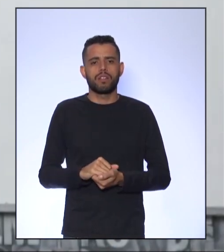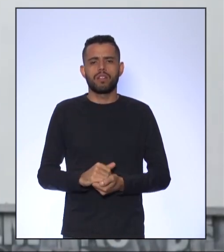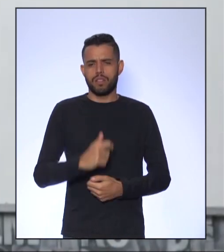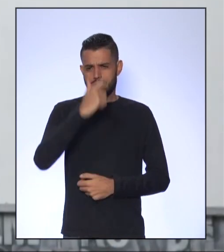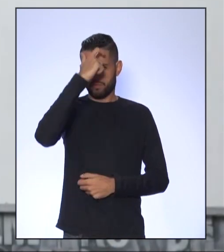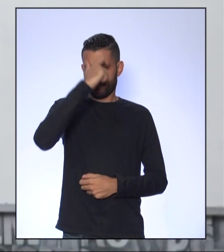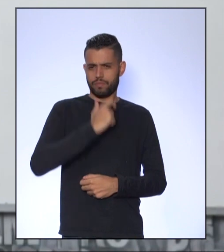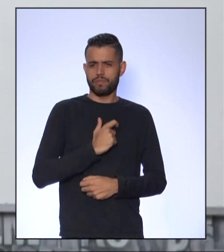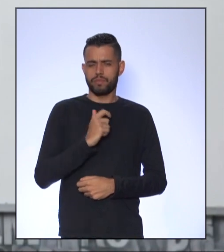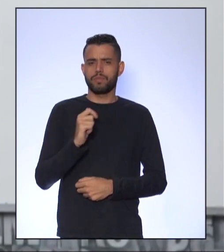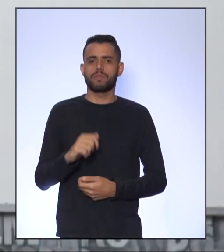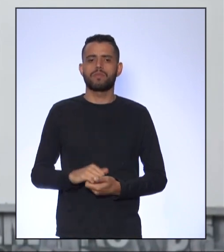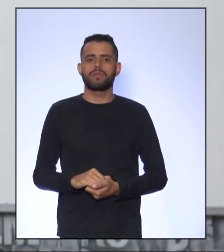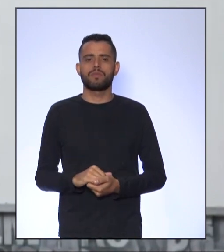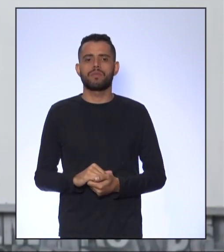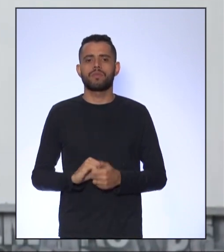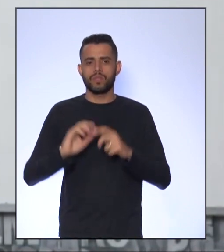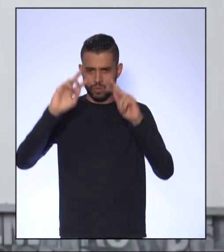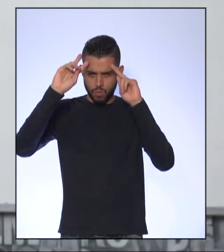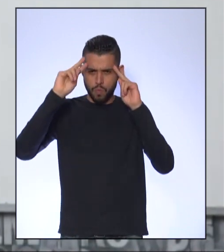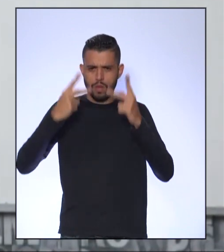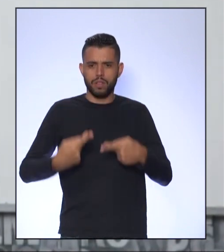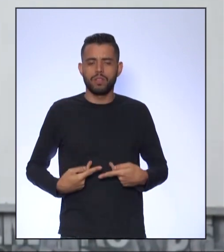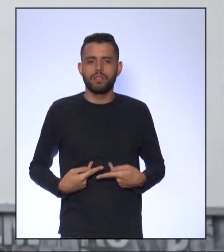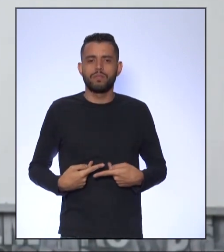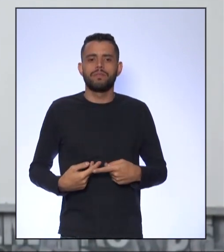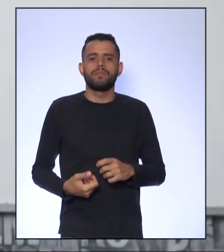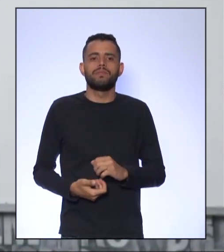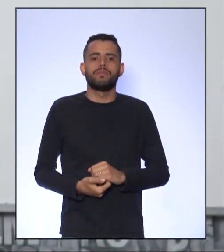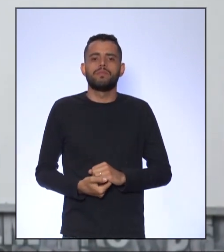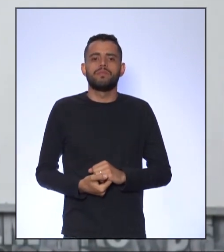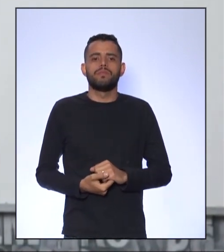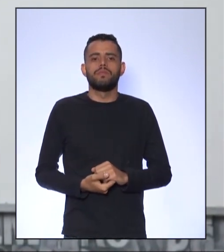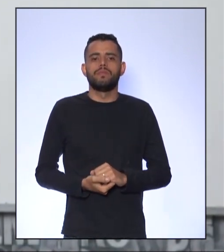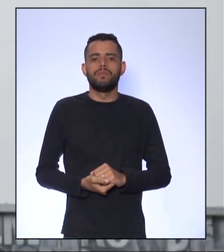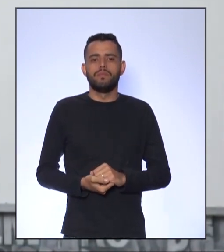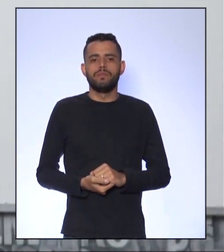humana como